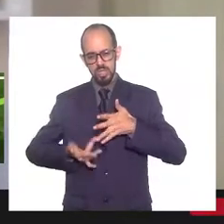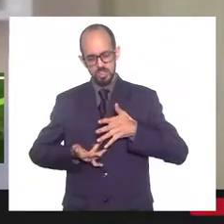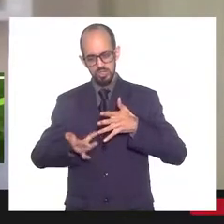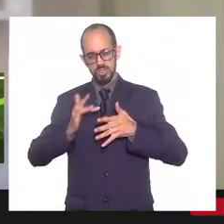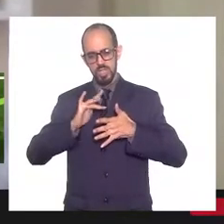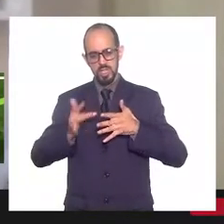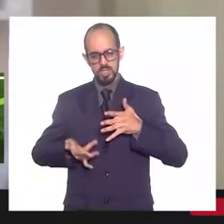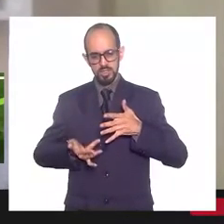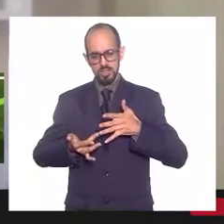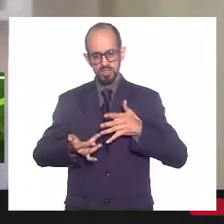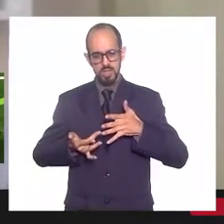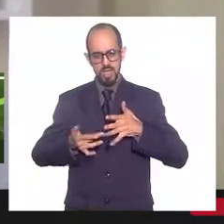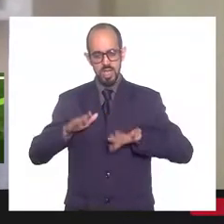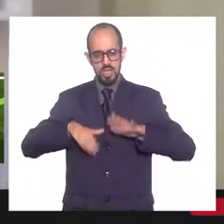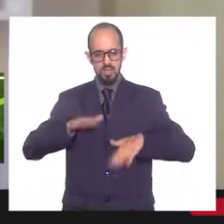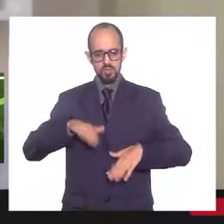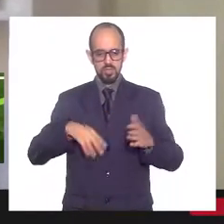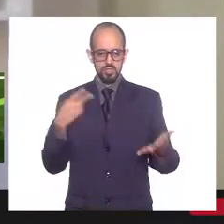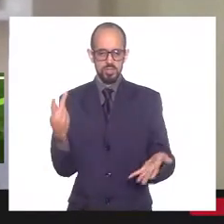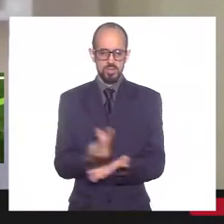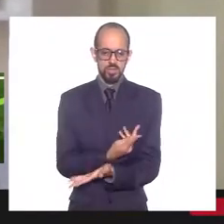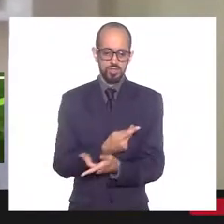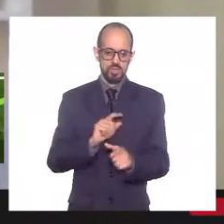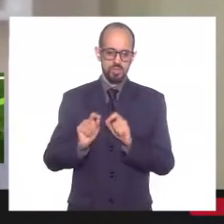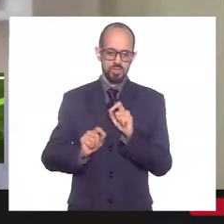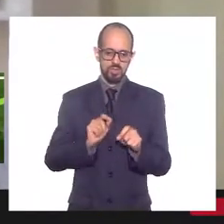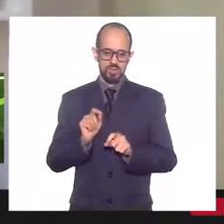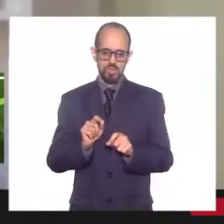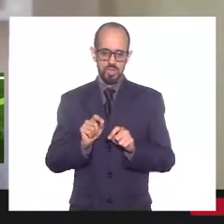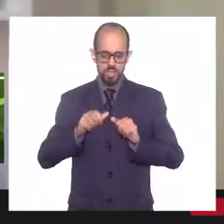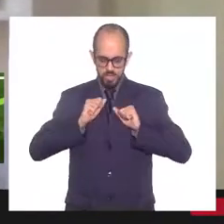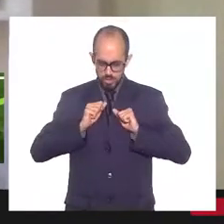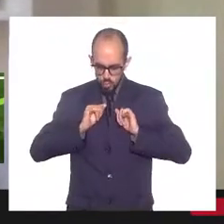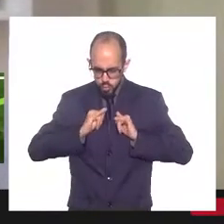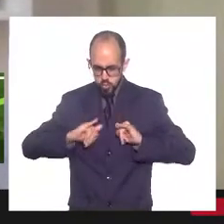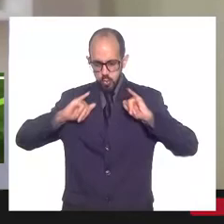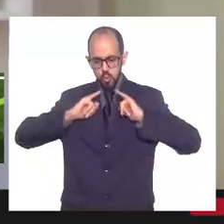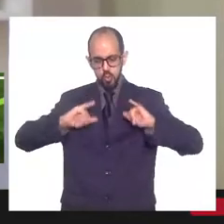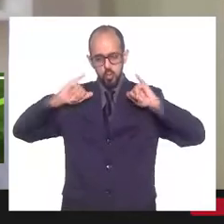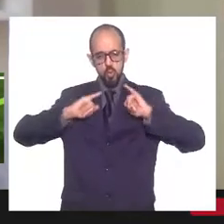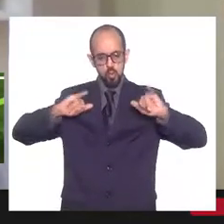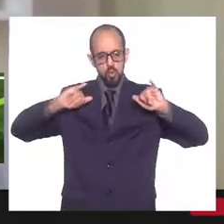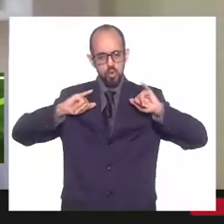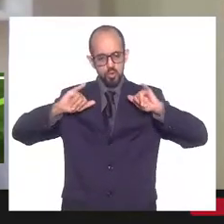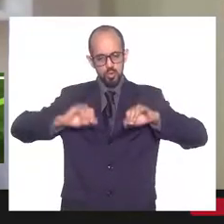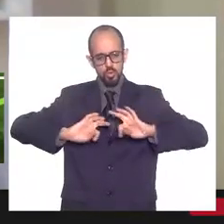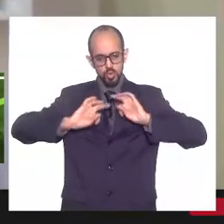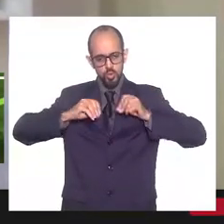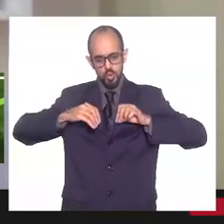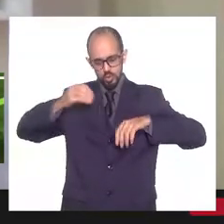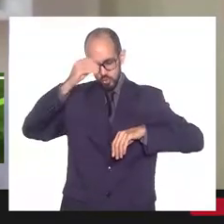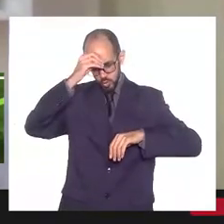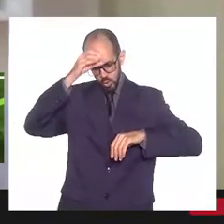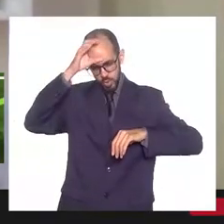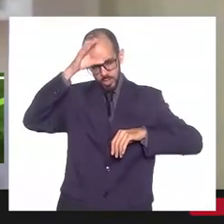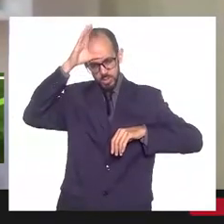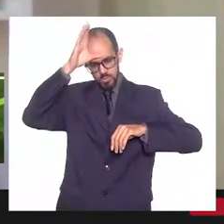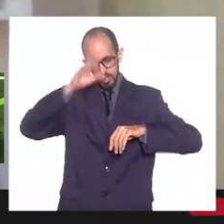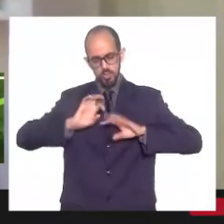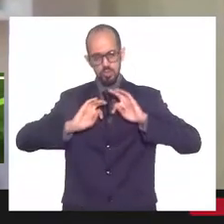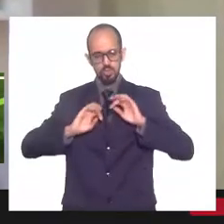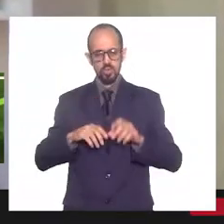muitas vezes multiplicando multiplicamos esses conhecimentos sobre as os